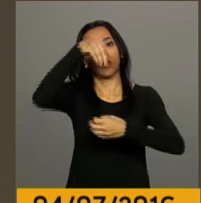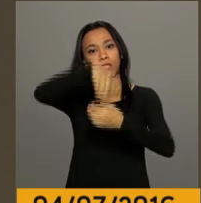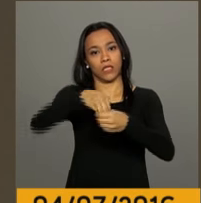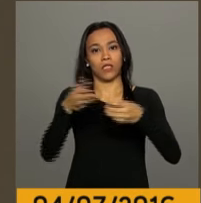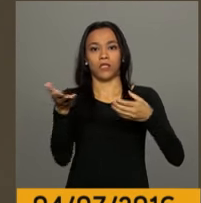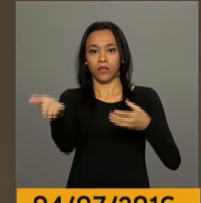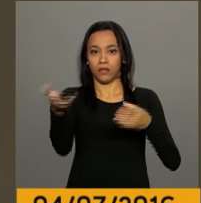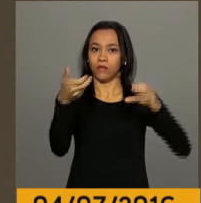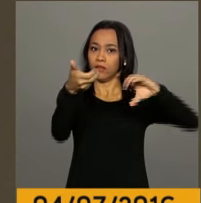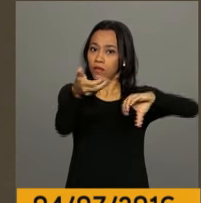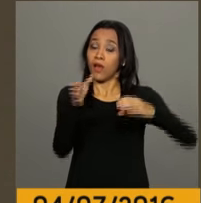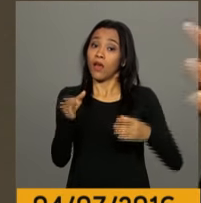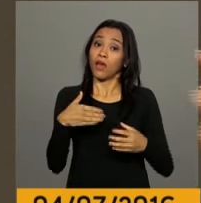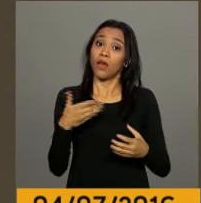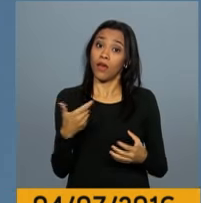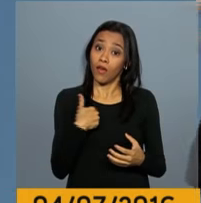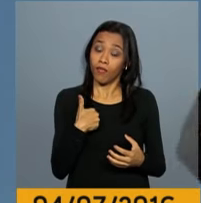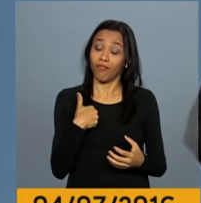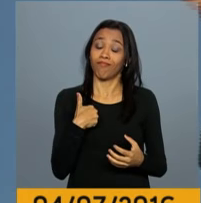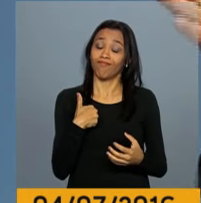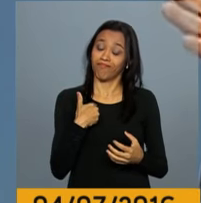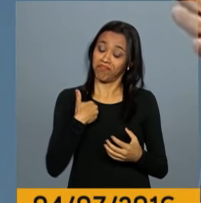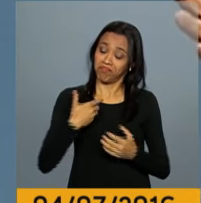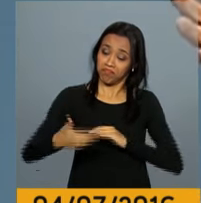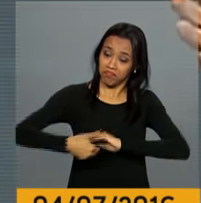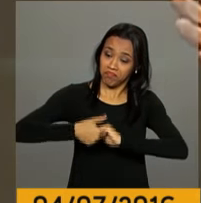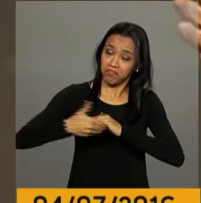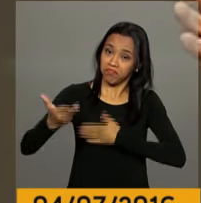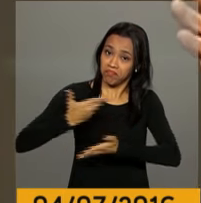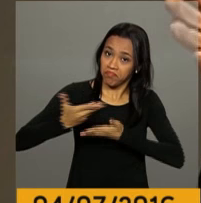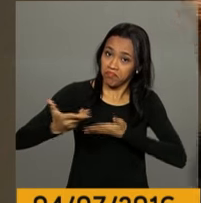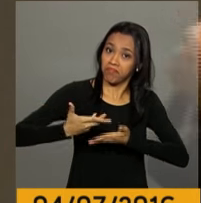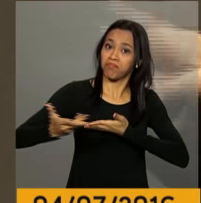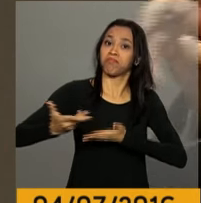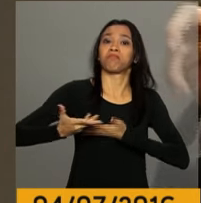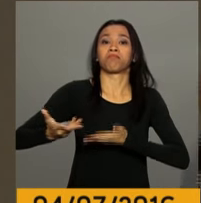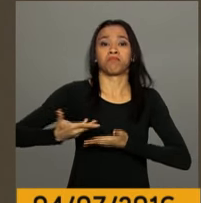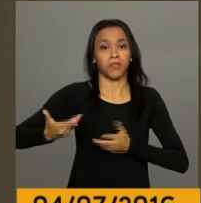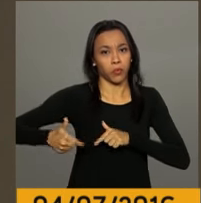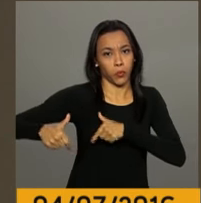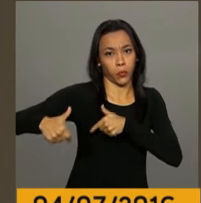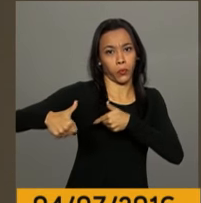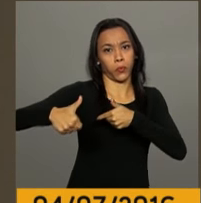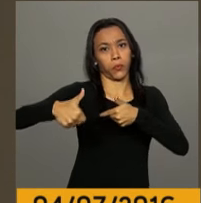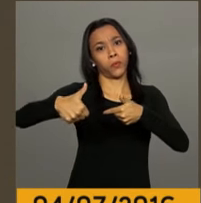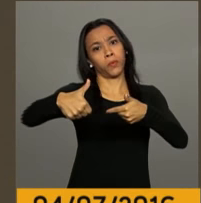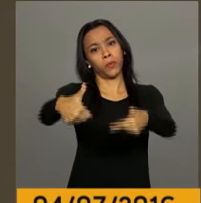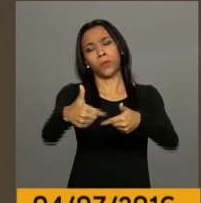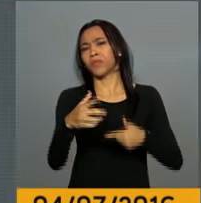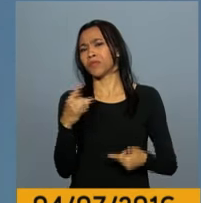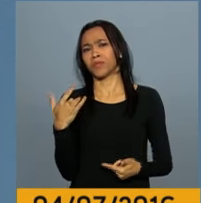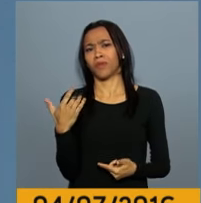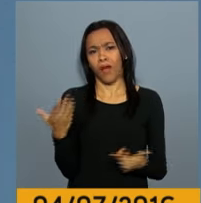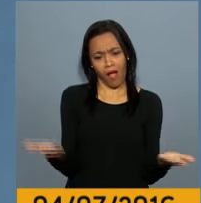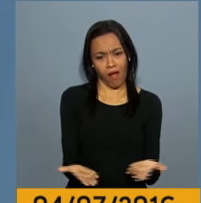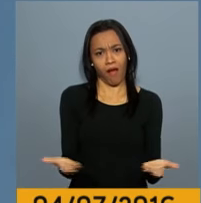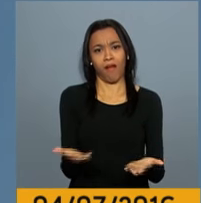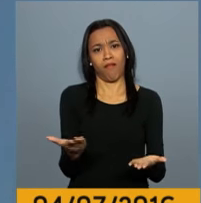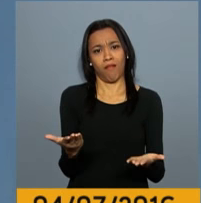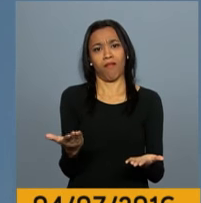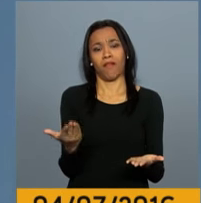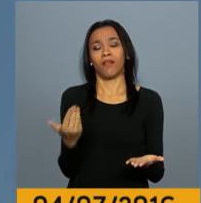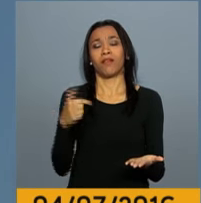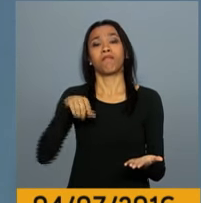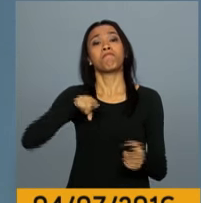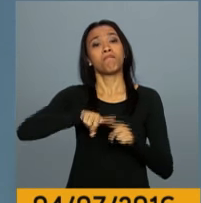registrado, eu devo a gentileza de uma grande parceria ao longo do tempo, não só nestes últimos momentos, mas ao